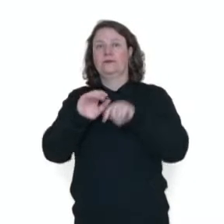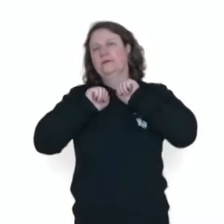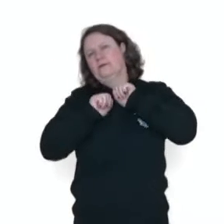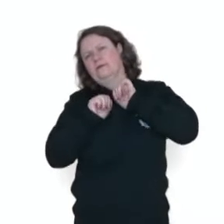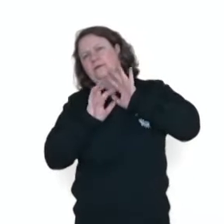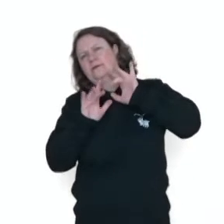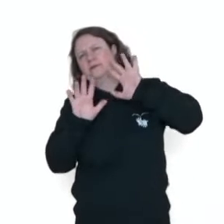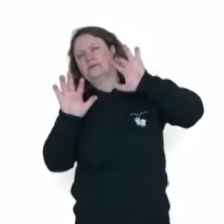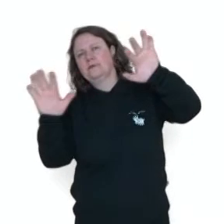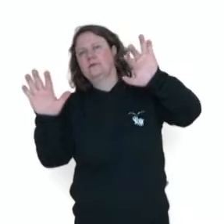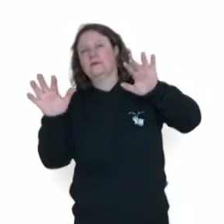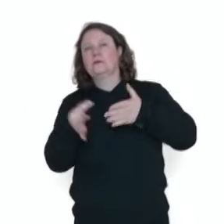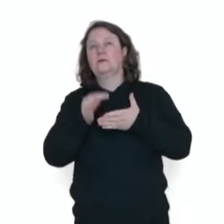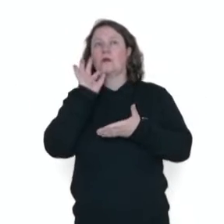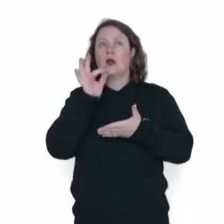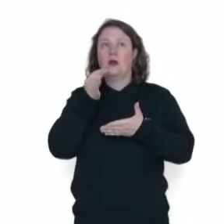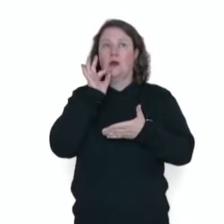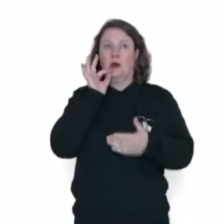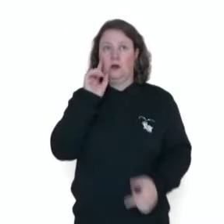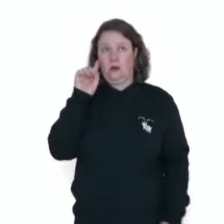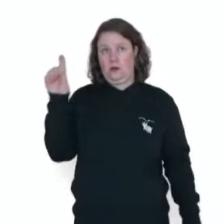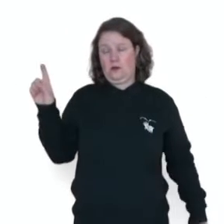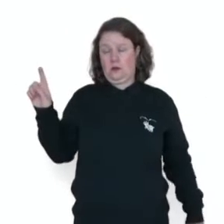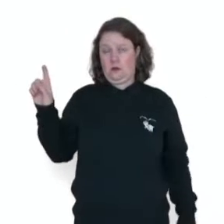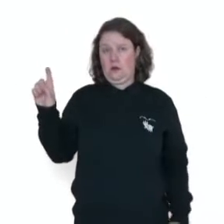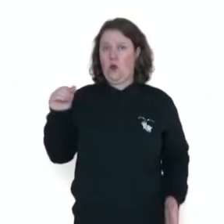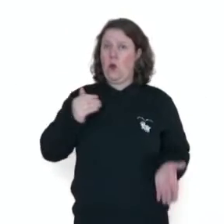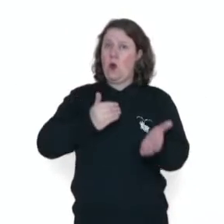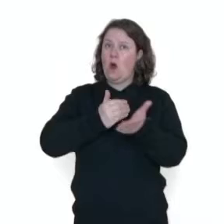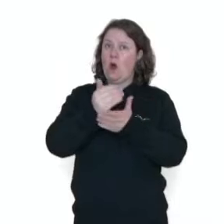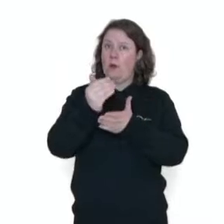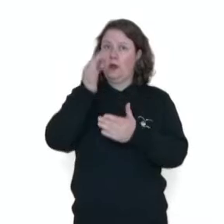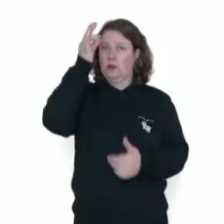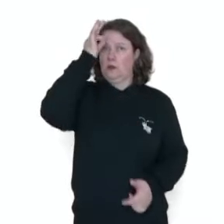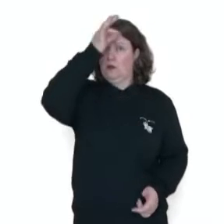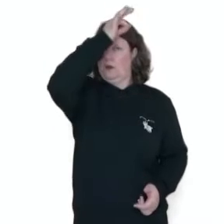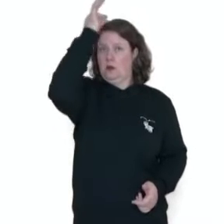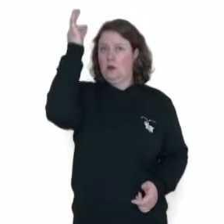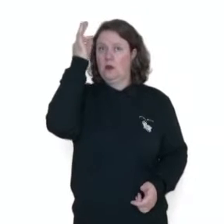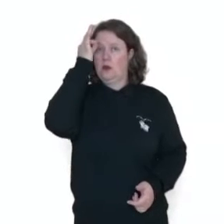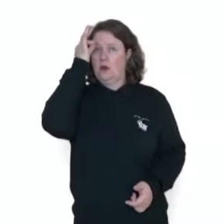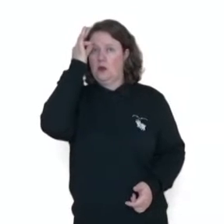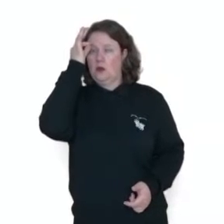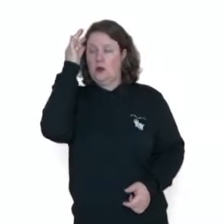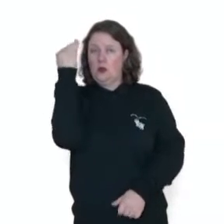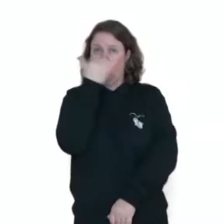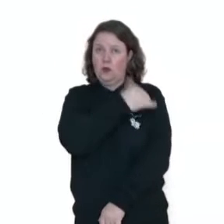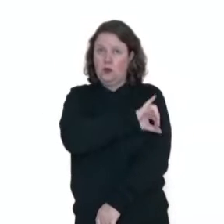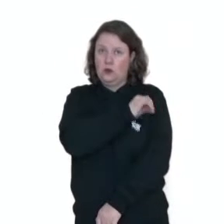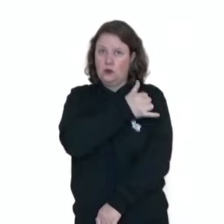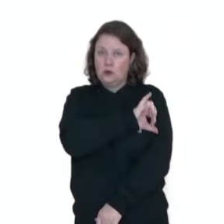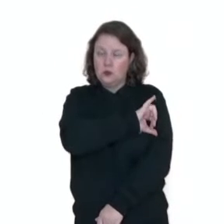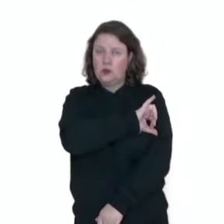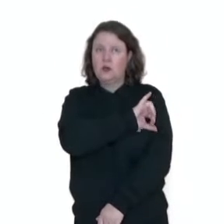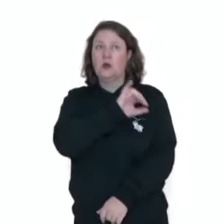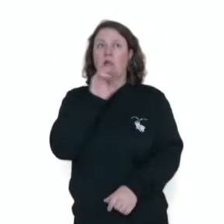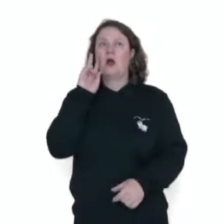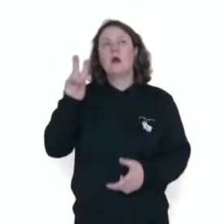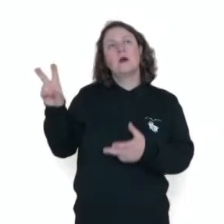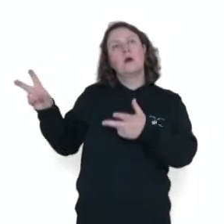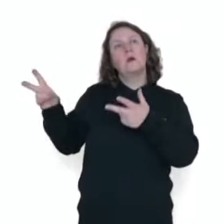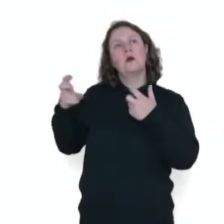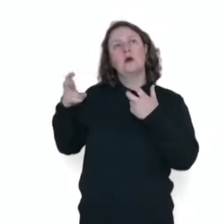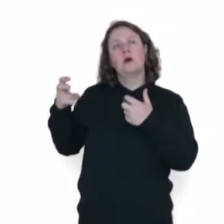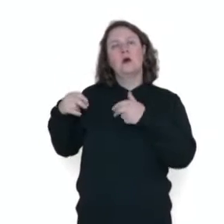expansão cafeeira, né? Veja que tem aqui desde o Espírito Santo, passando pelo Rio de Janeiro, mas aqui